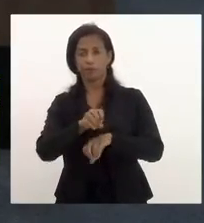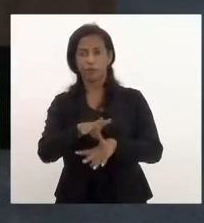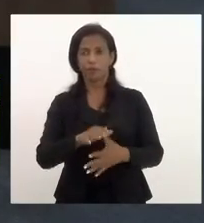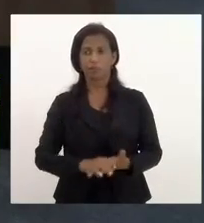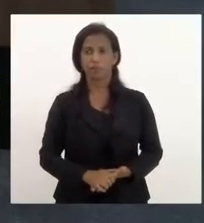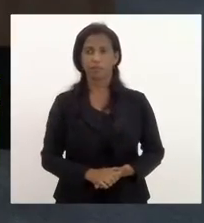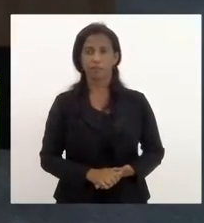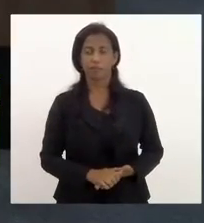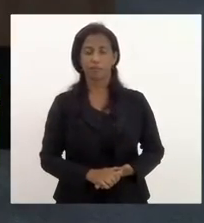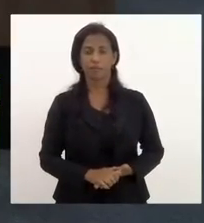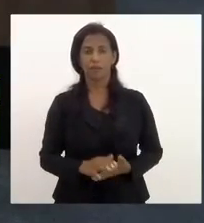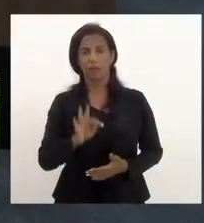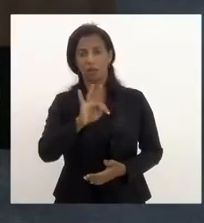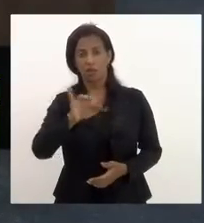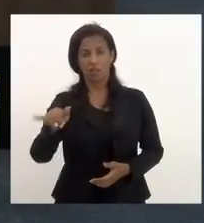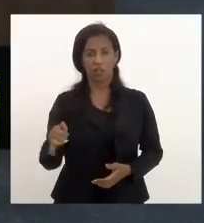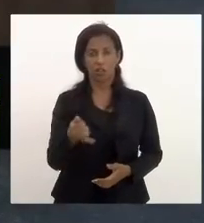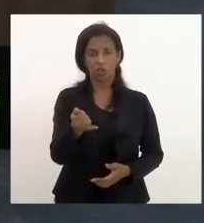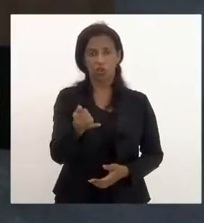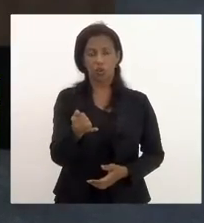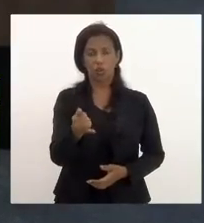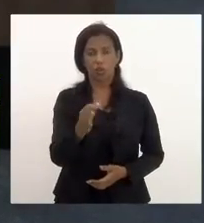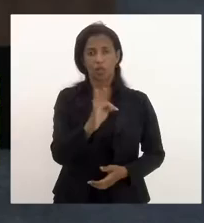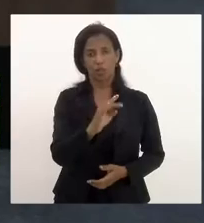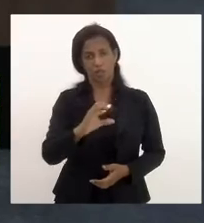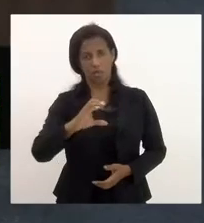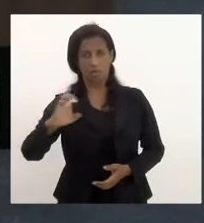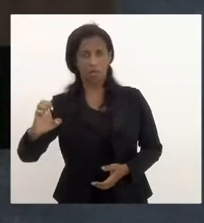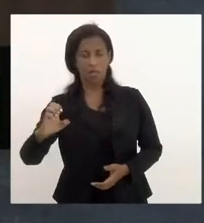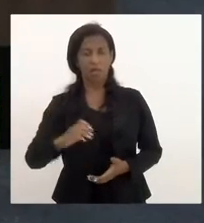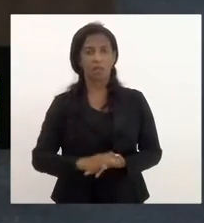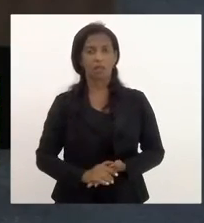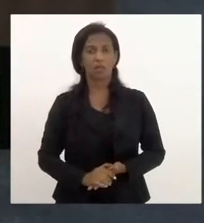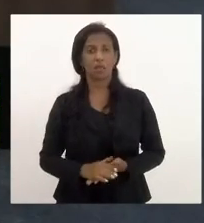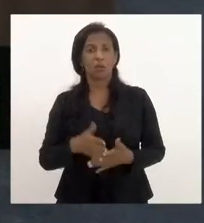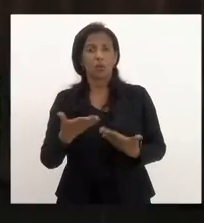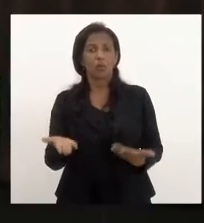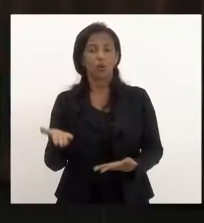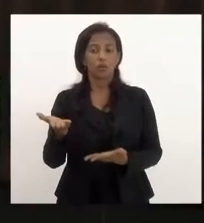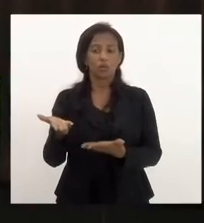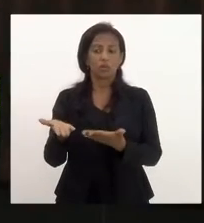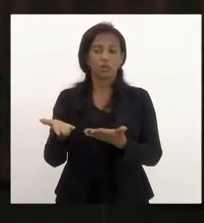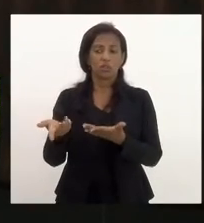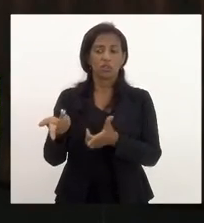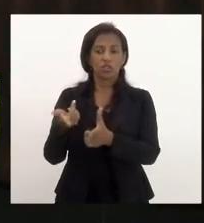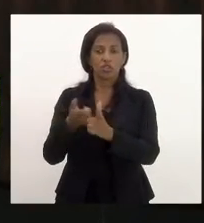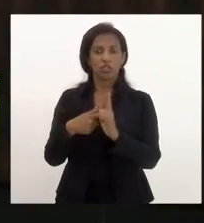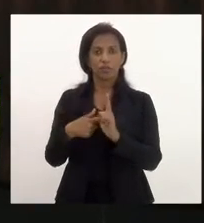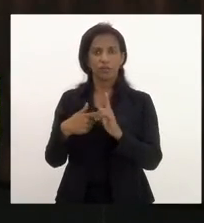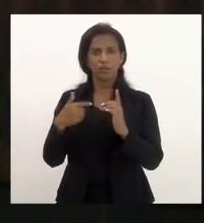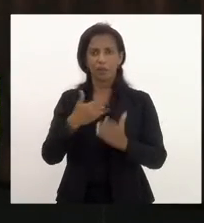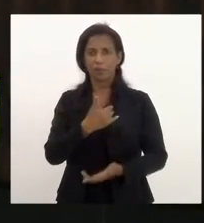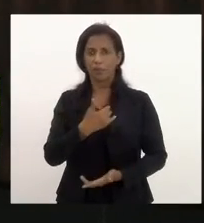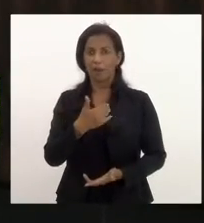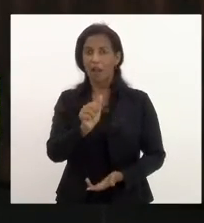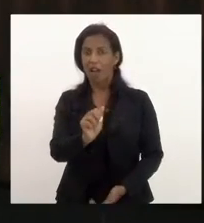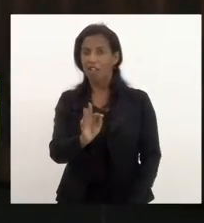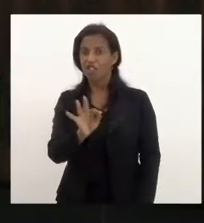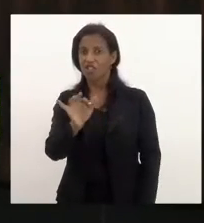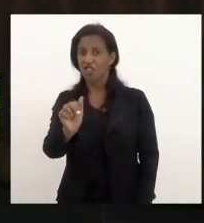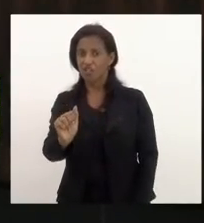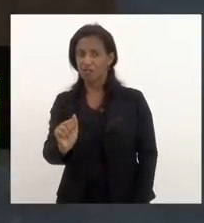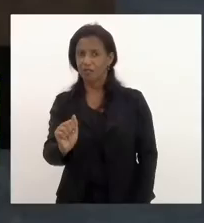né PJ no tribunal de contas como a gente vai tratar a dívida pública que é tão a dívida